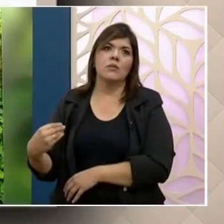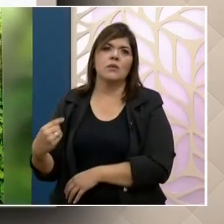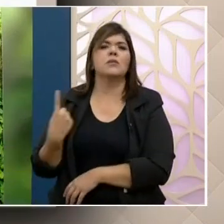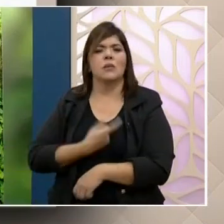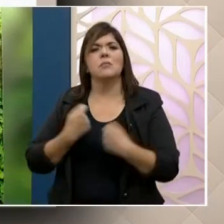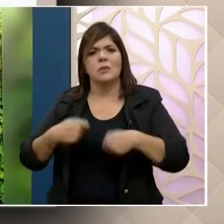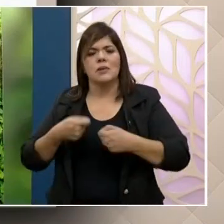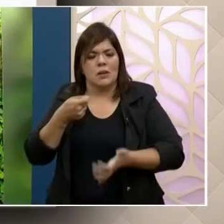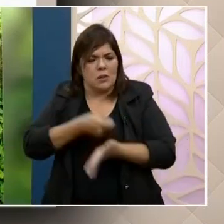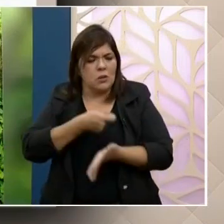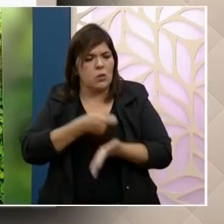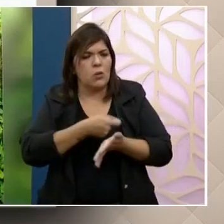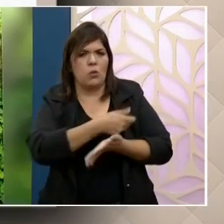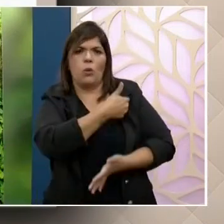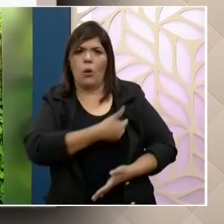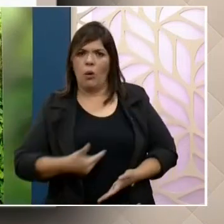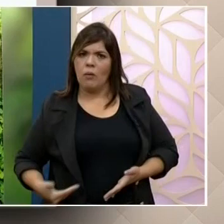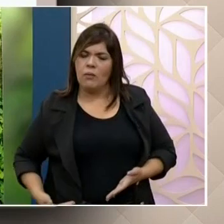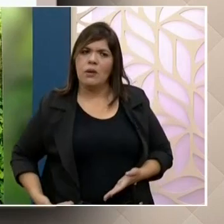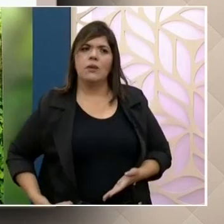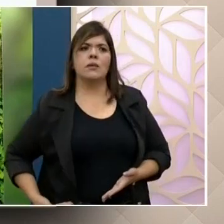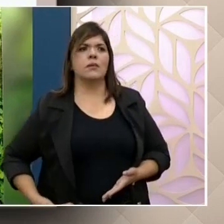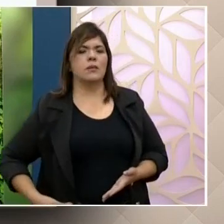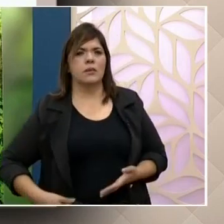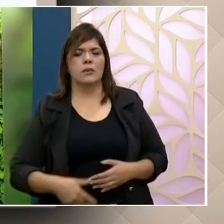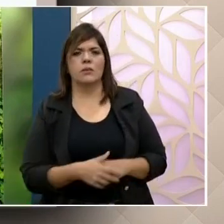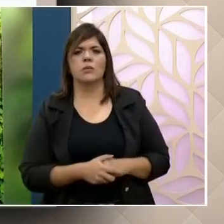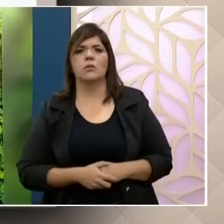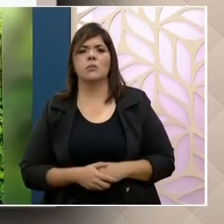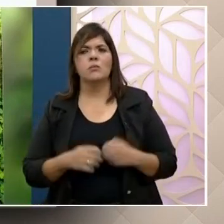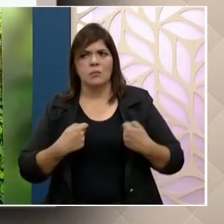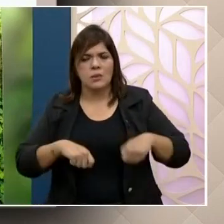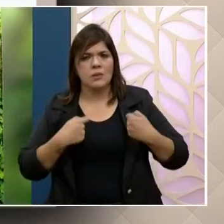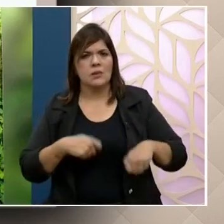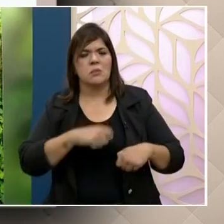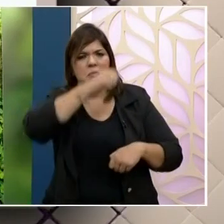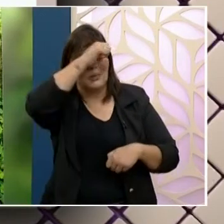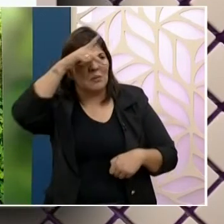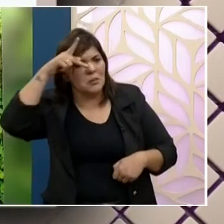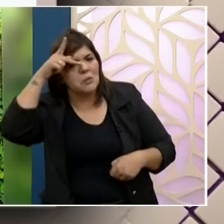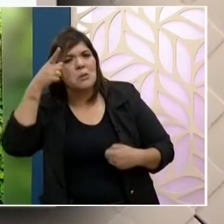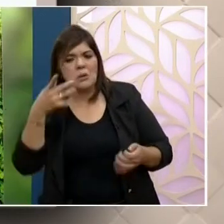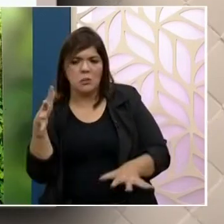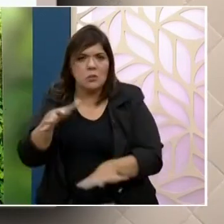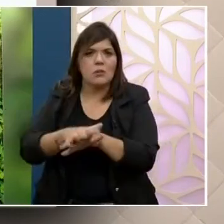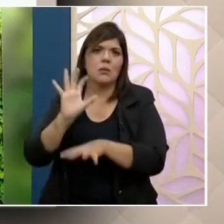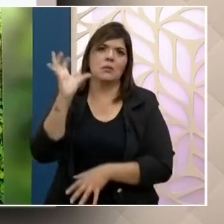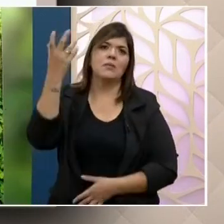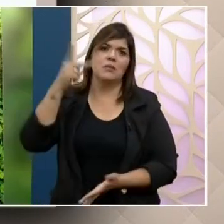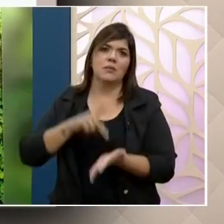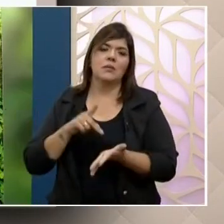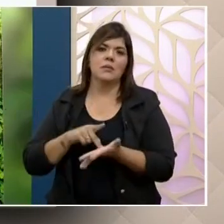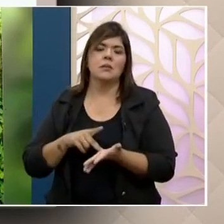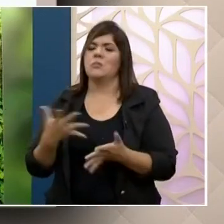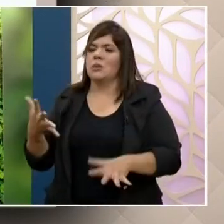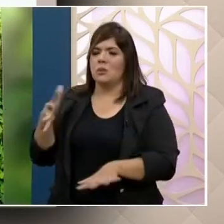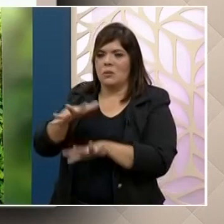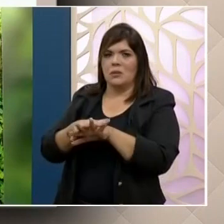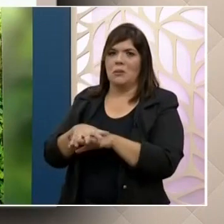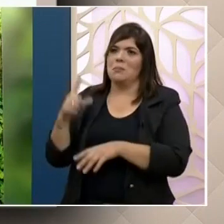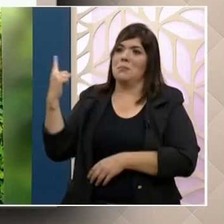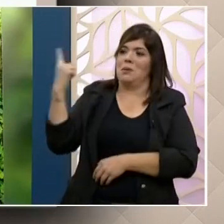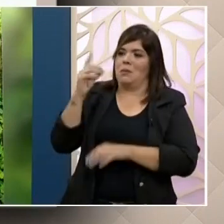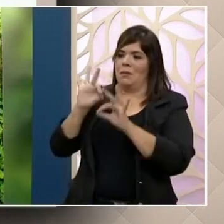sim cobrar dos serviços públicos, dos governos, sobre a inclusão. Mas também a inclusão começa dentro